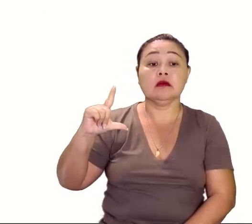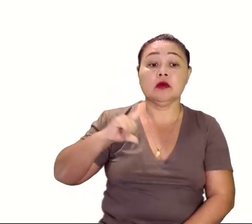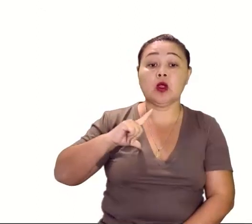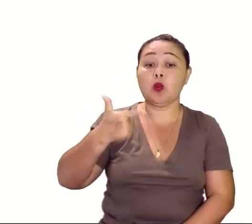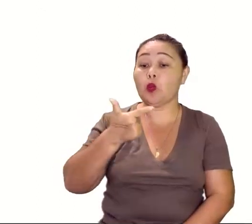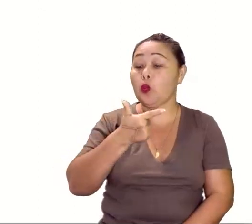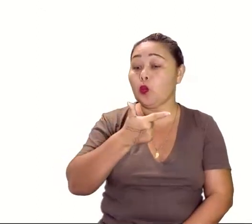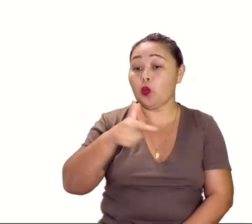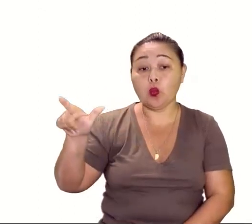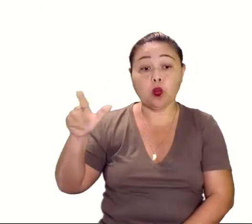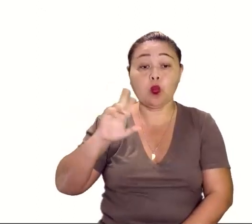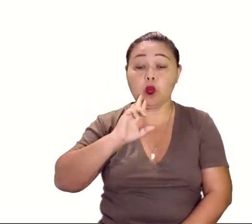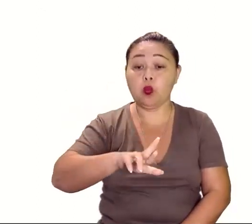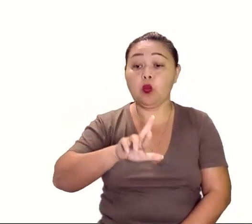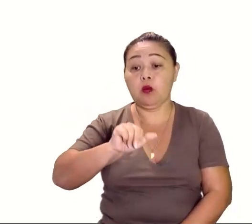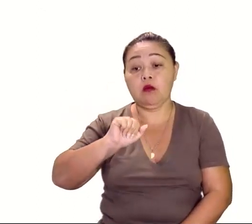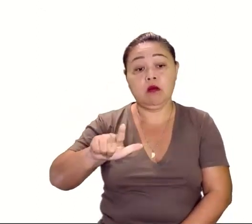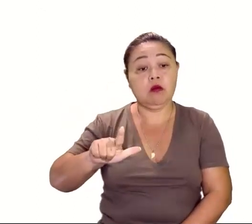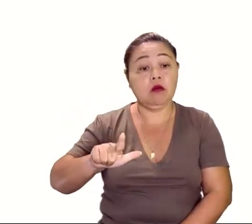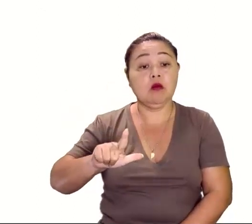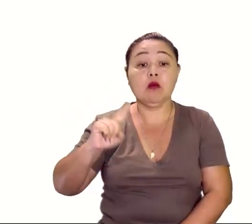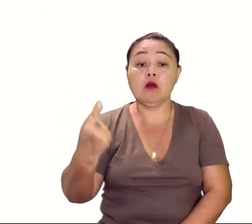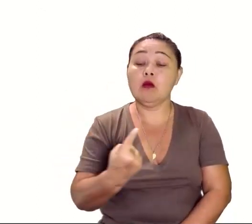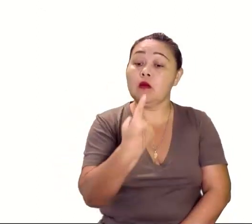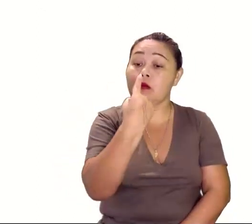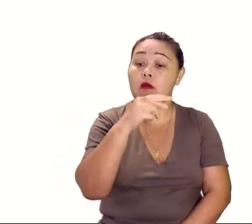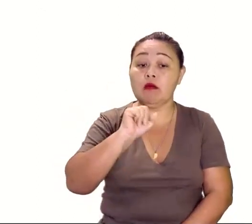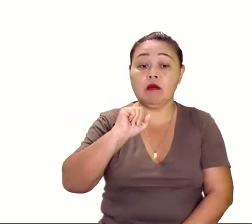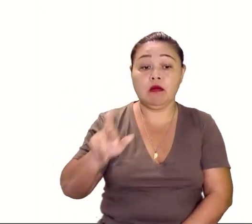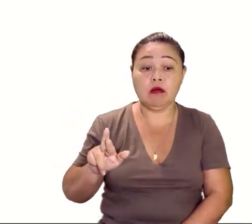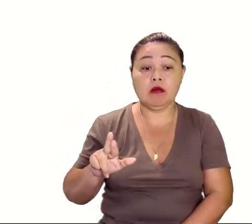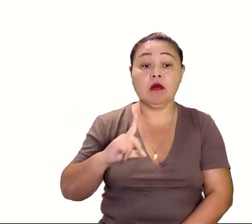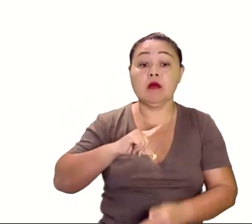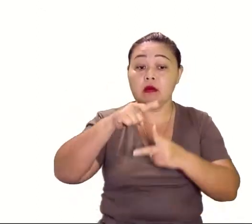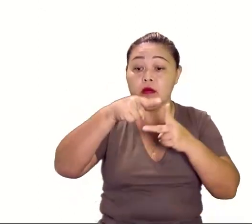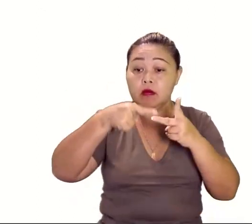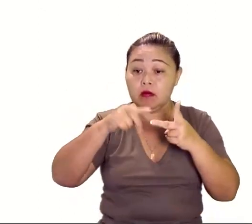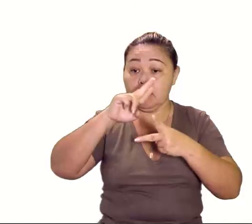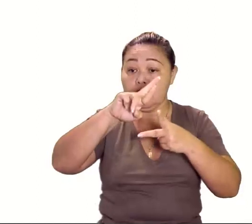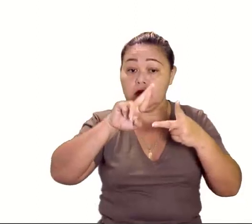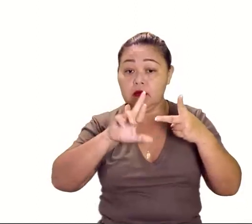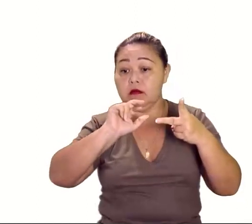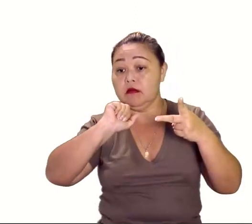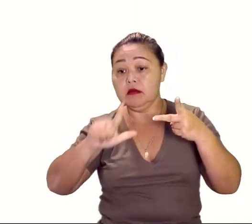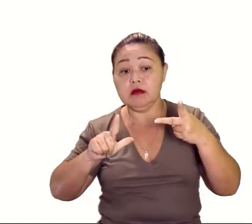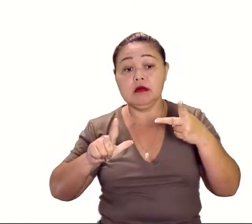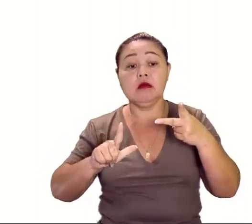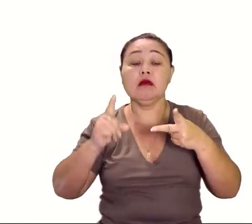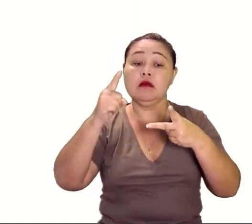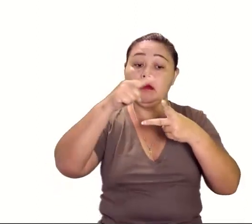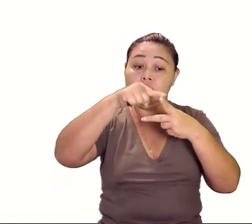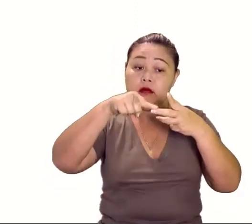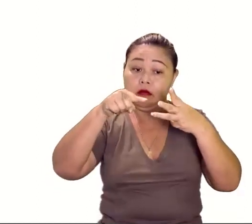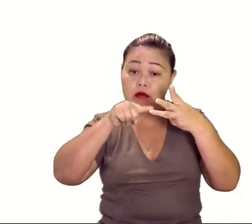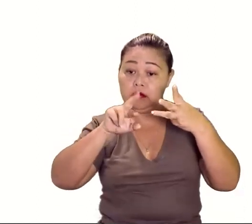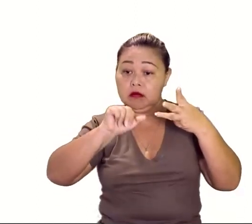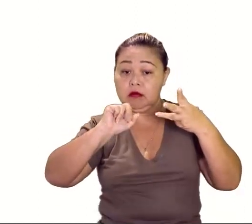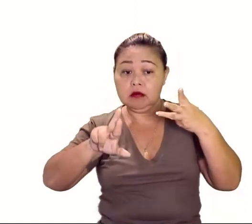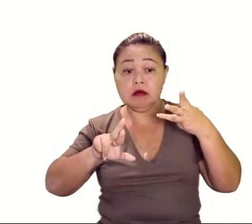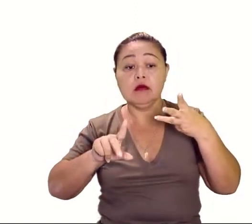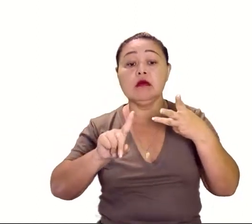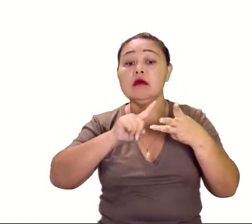possui nenhuma solução real, uma única solução real, 2 soluções reais, 3